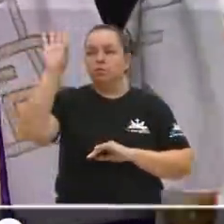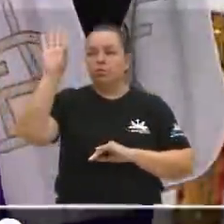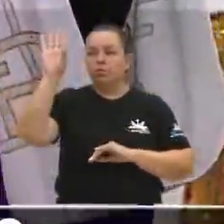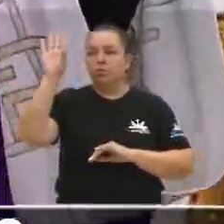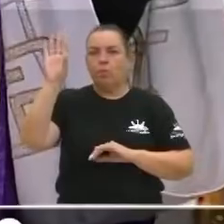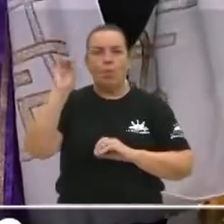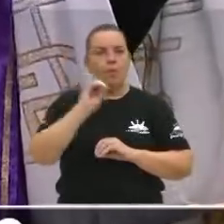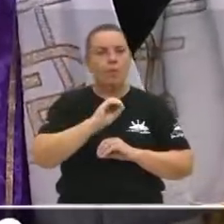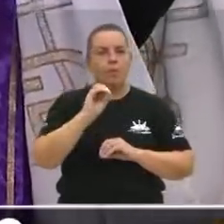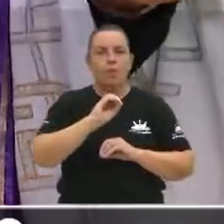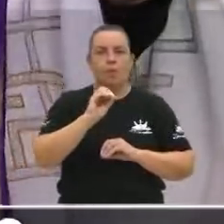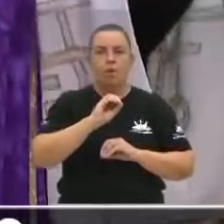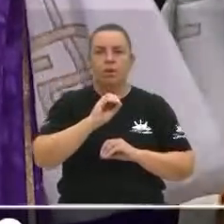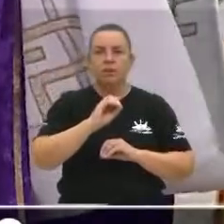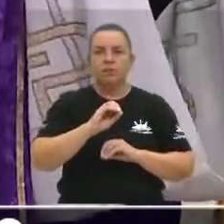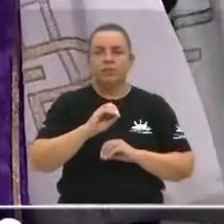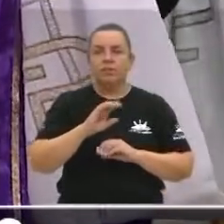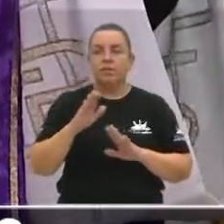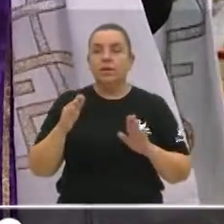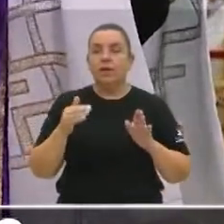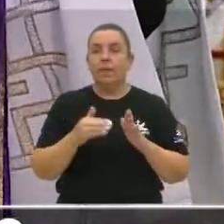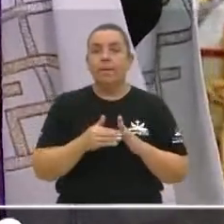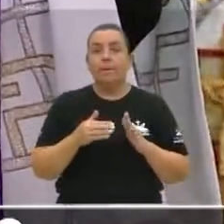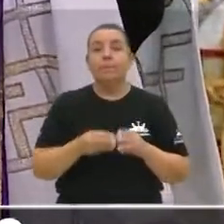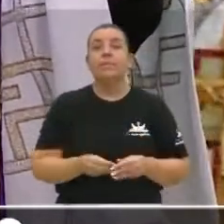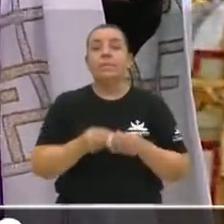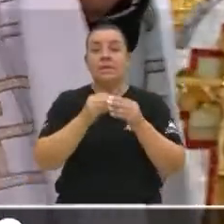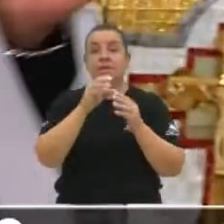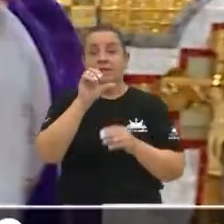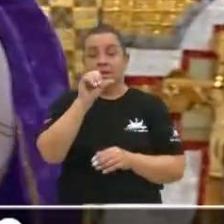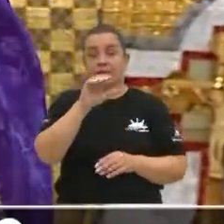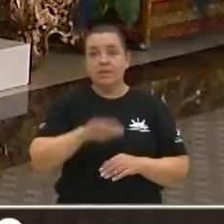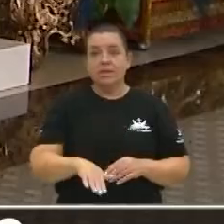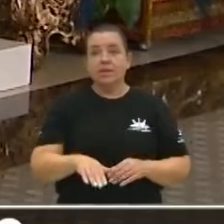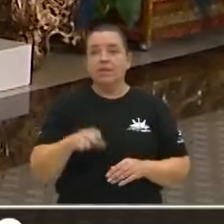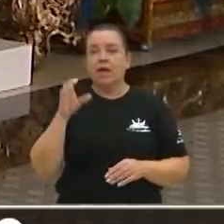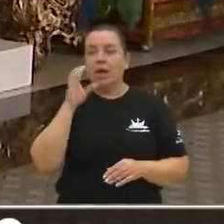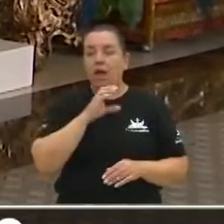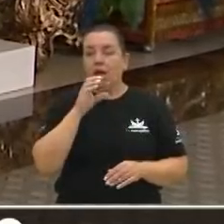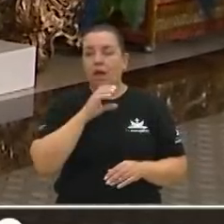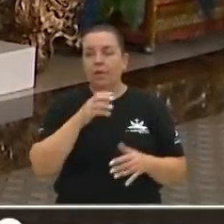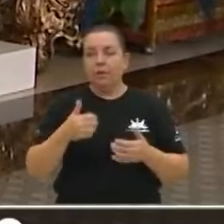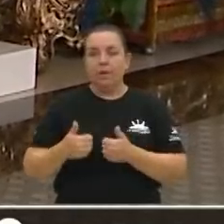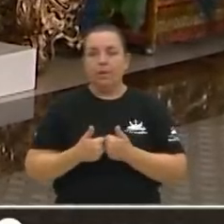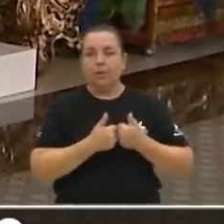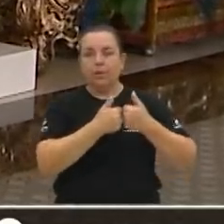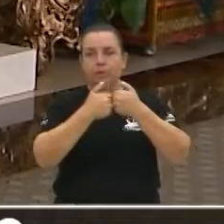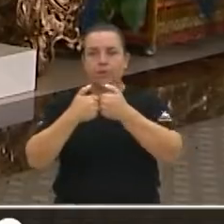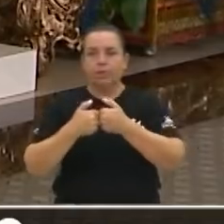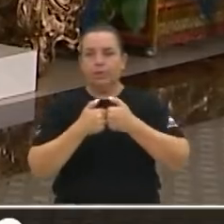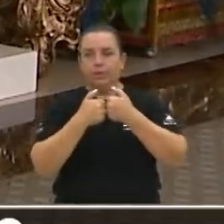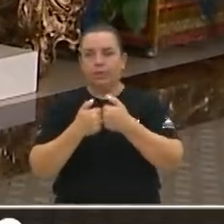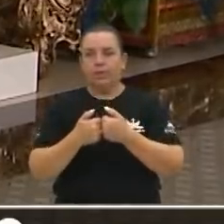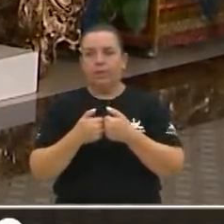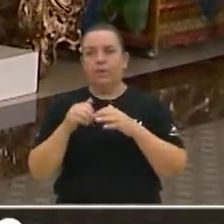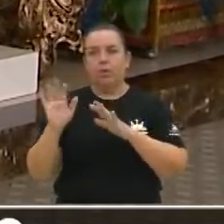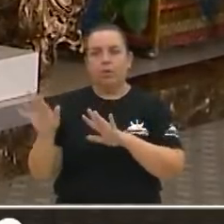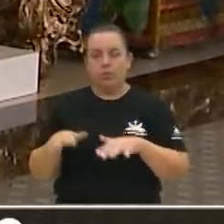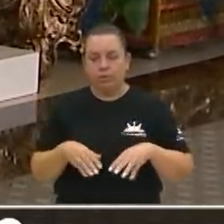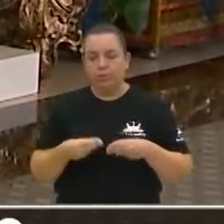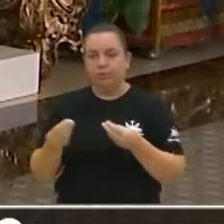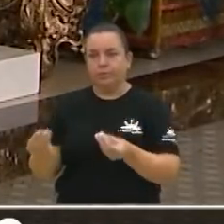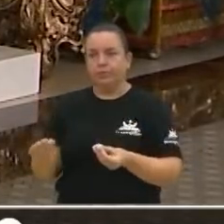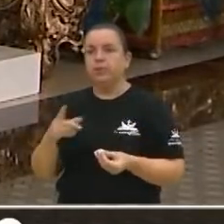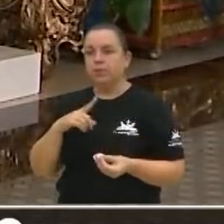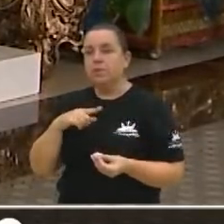mas ninguém até que na missa das dezoito horas rapidamente a equipe se organizou for lá pegou a arca